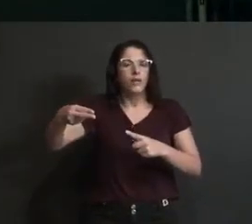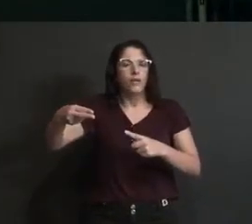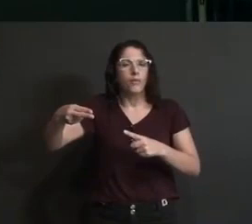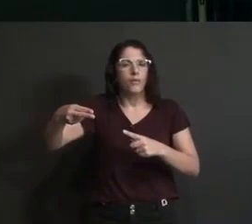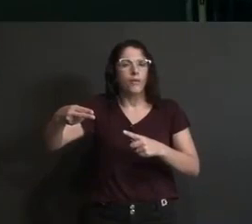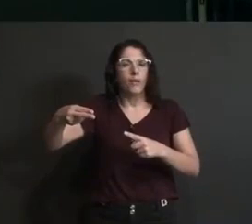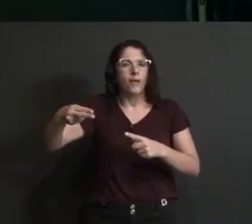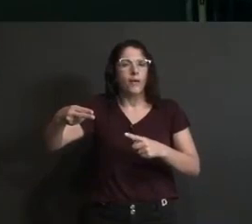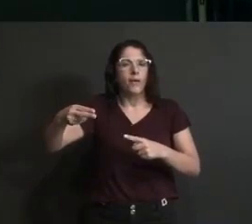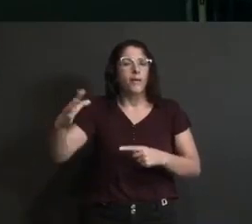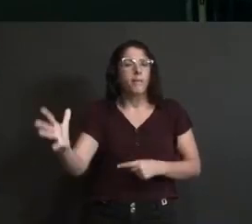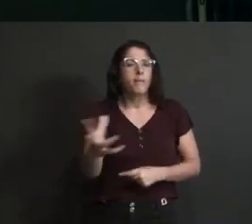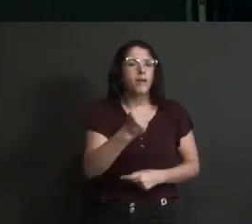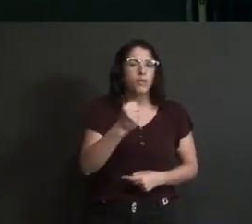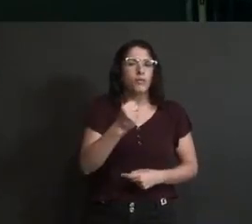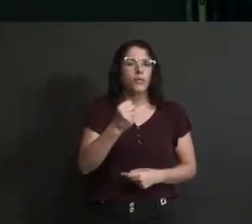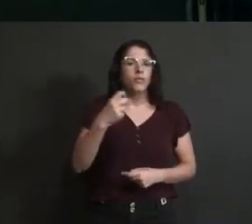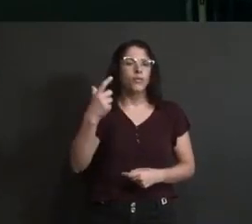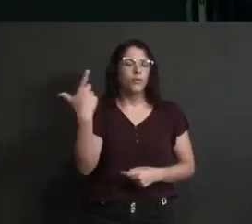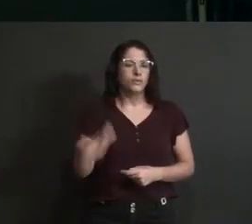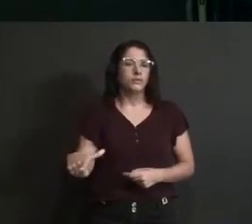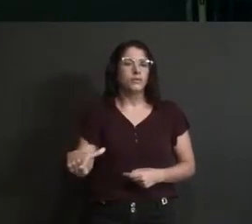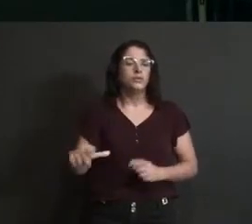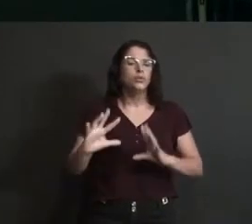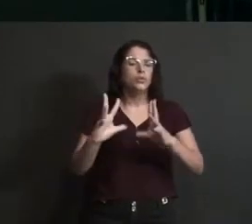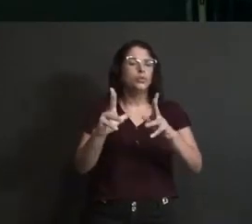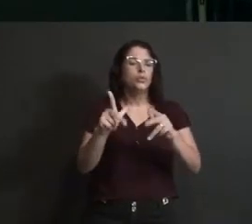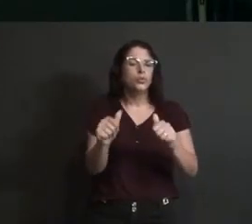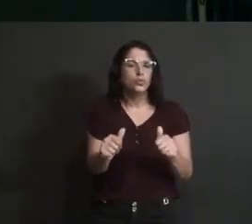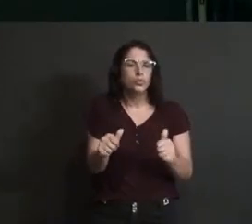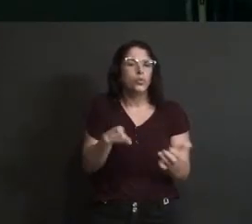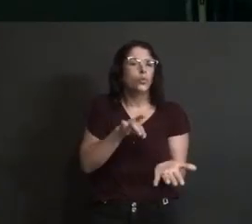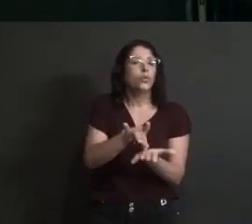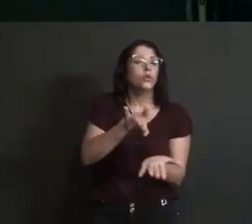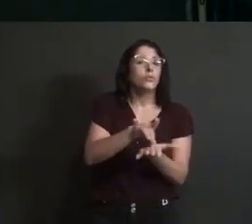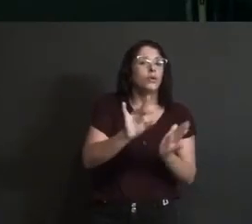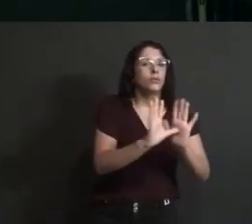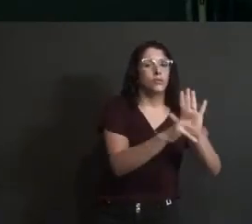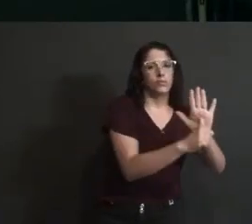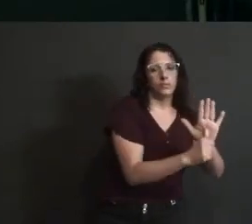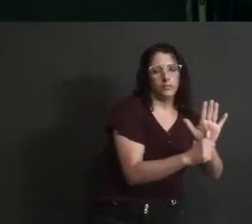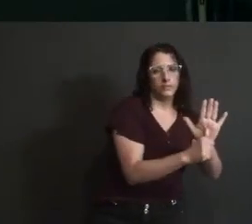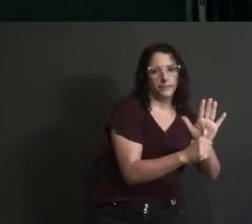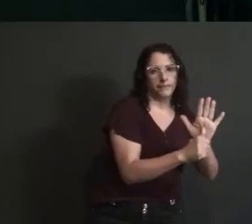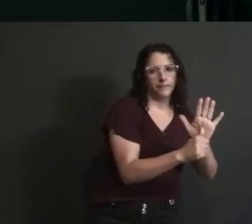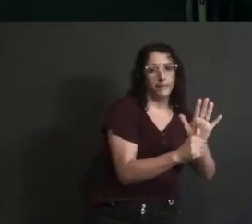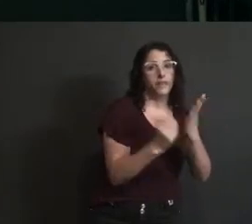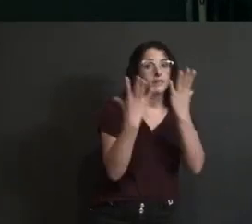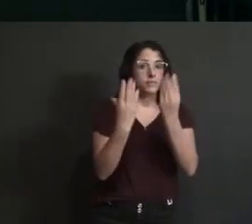inimigo havia levado. E daí te diz assim o texto,